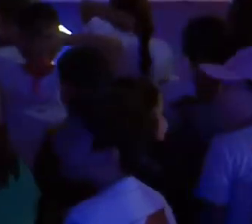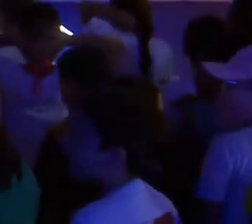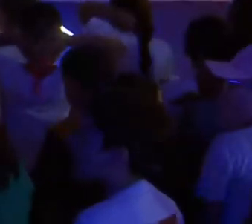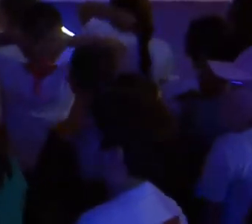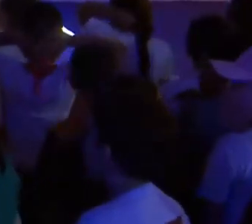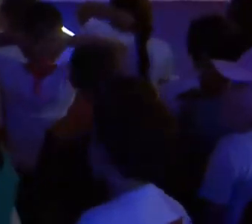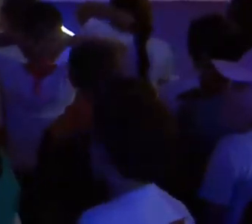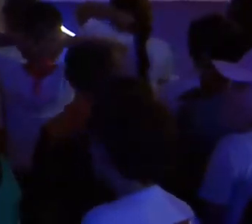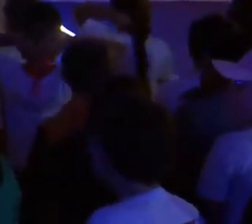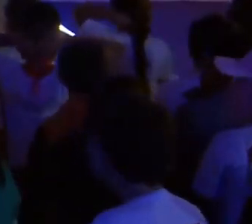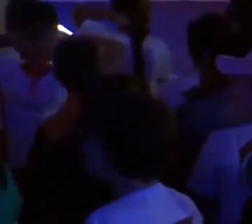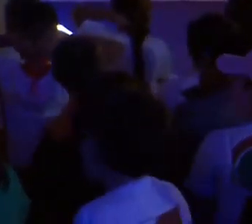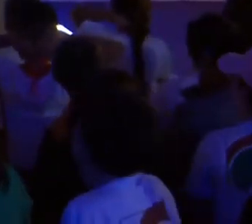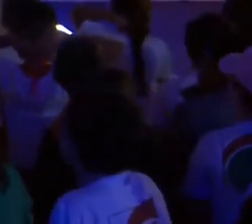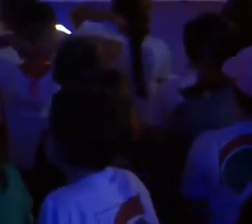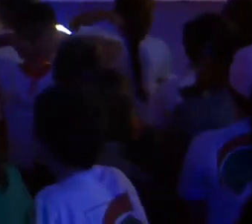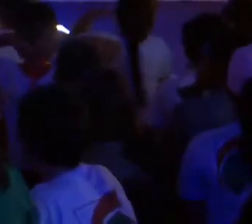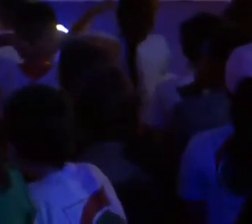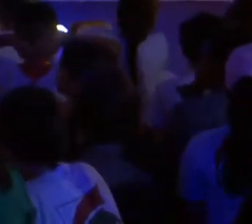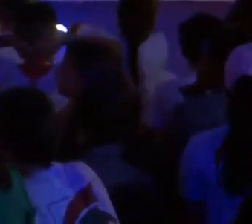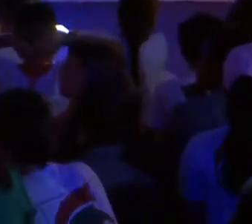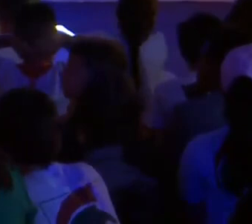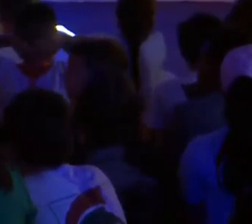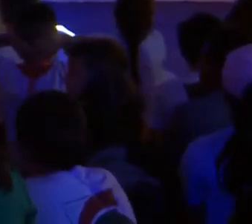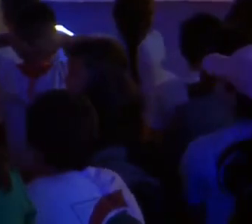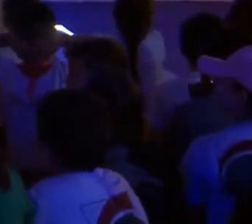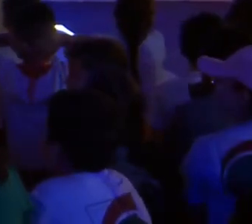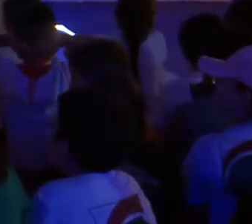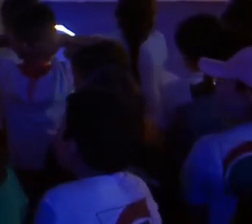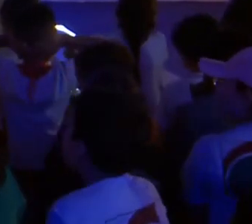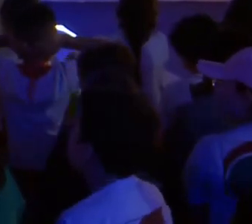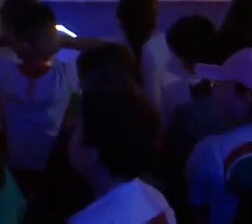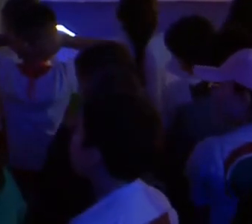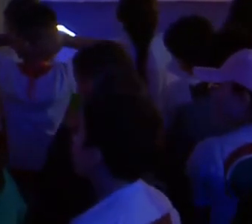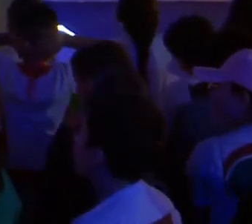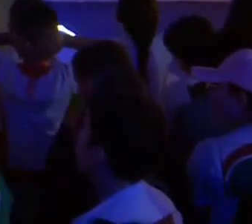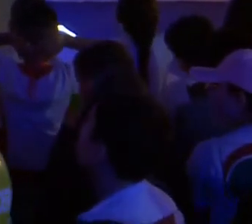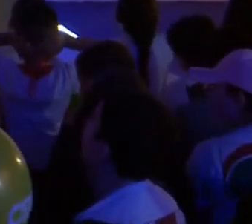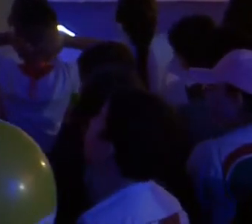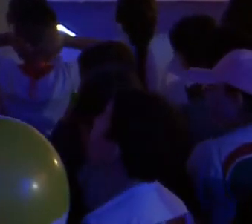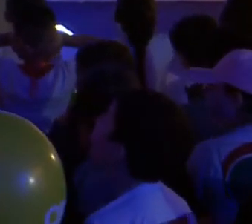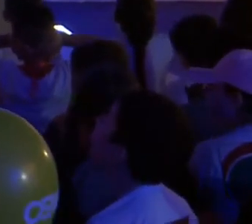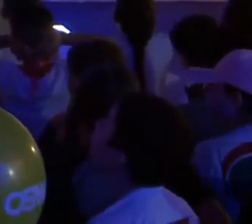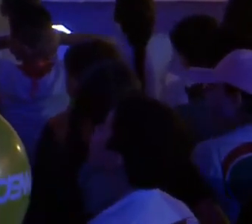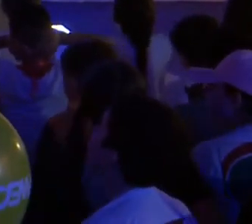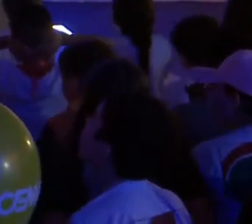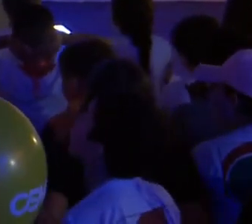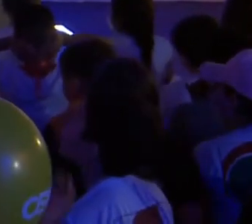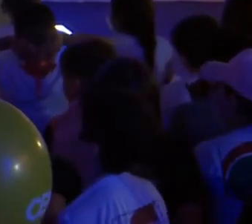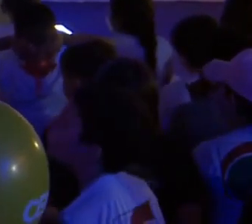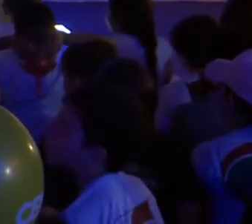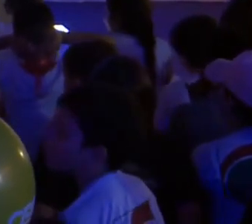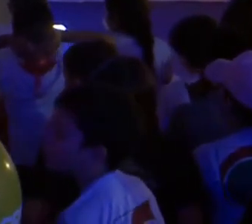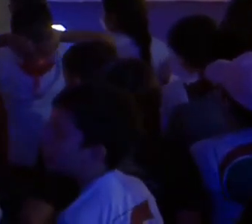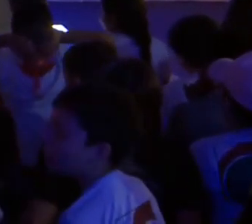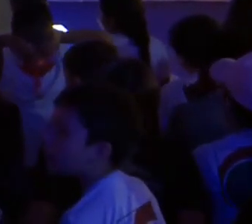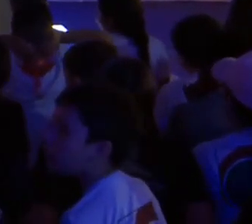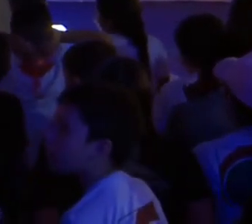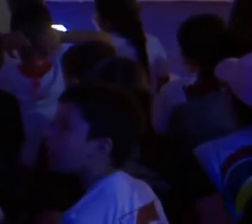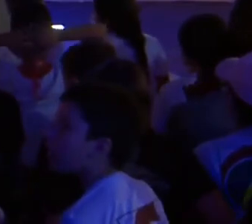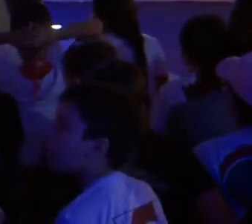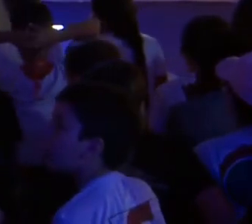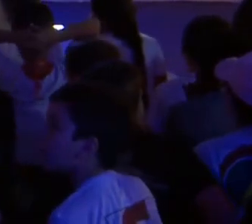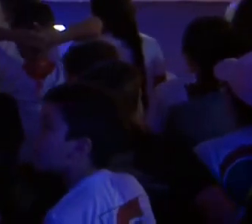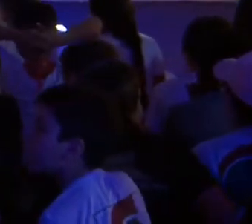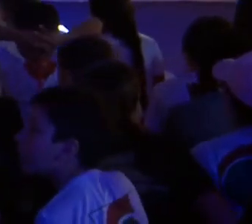livros. Após cada pessoa que sobe ao palco falar do livro, o evento segue para uma apresentação de teatro com homens